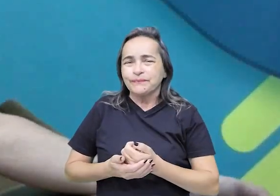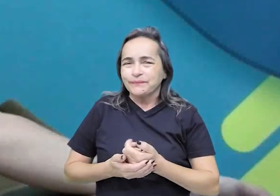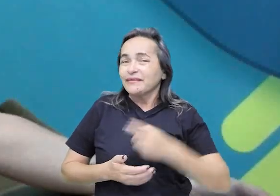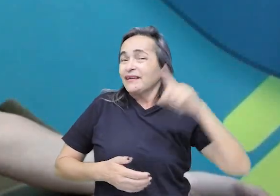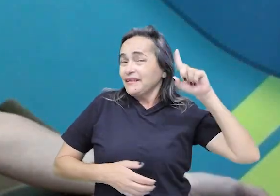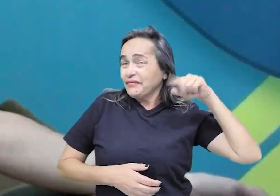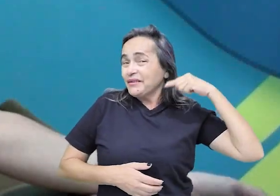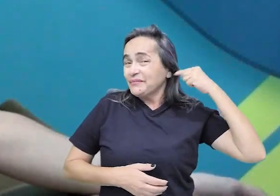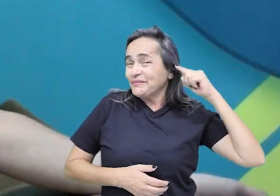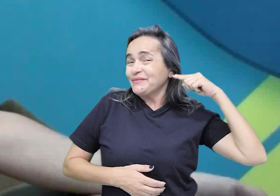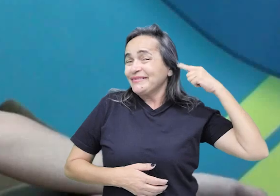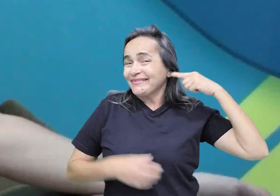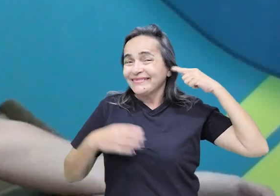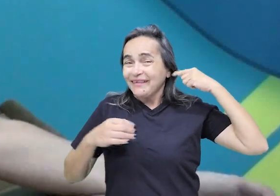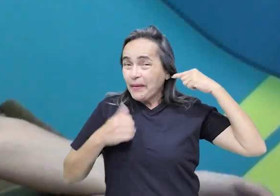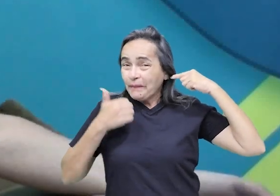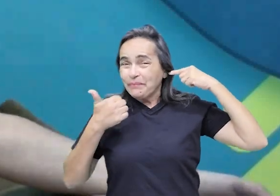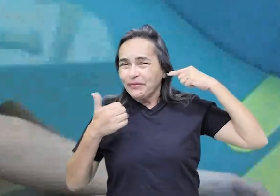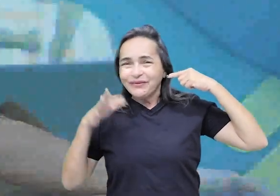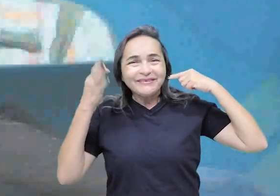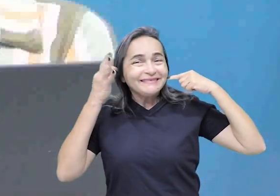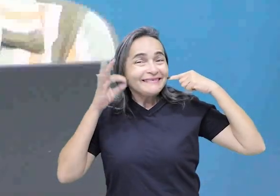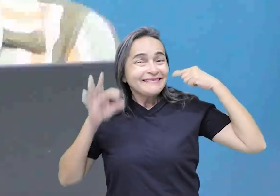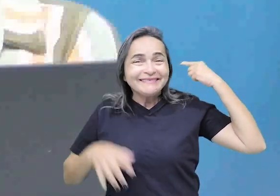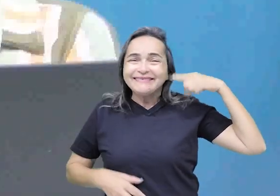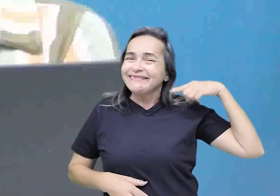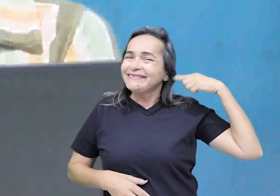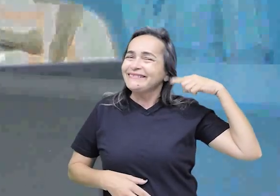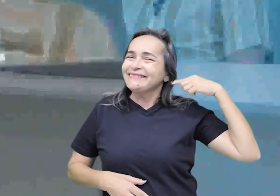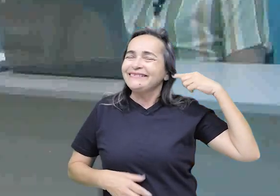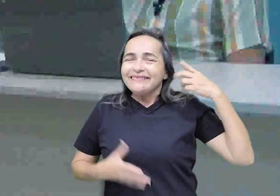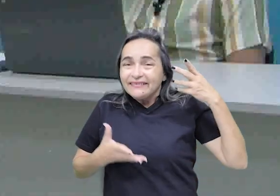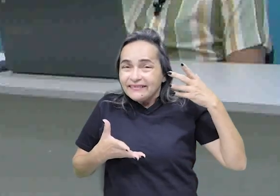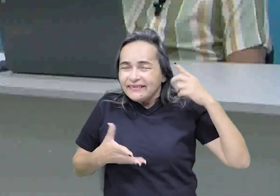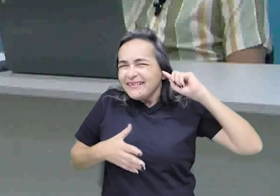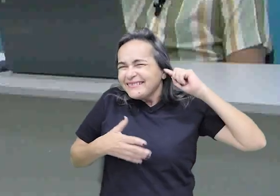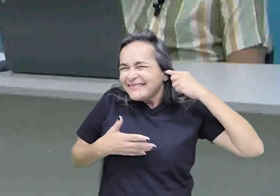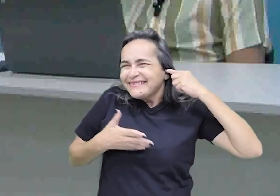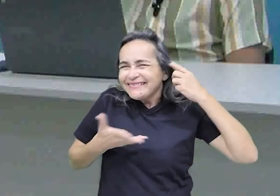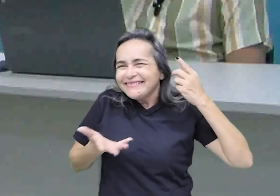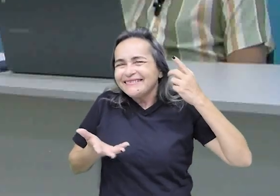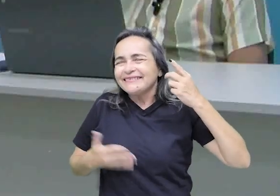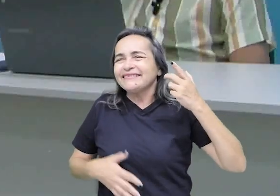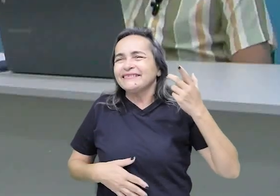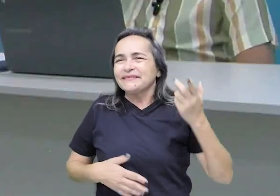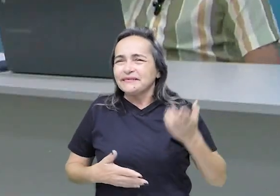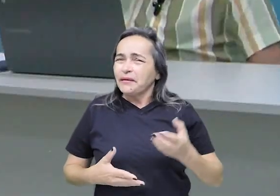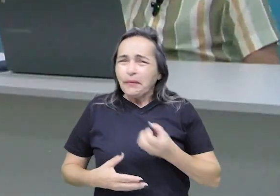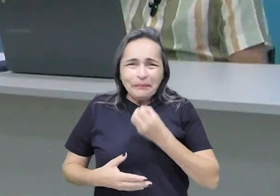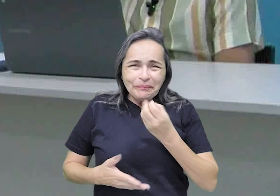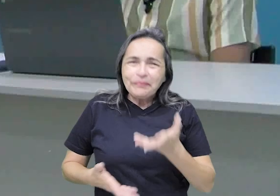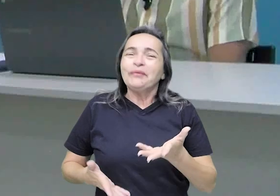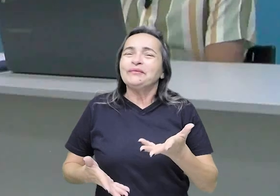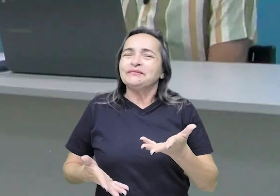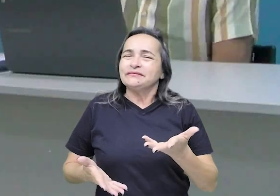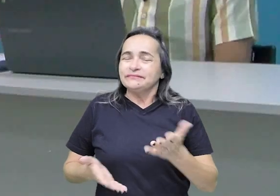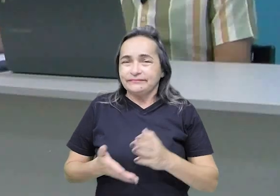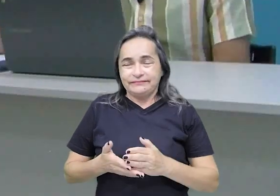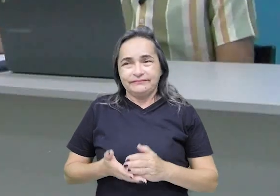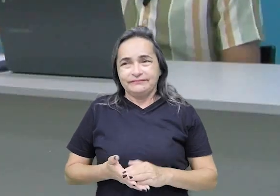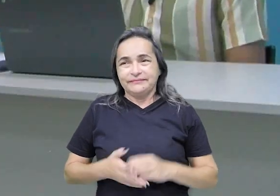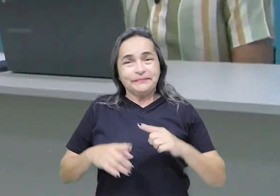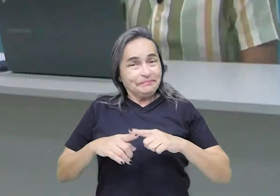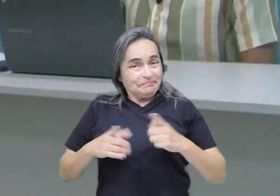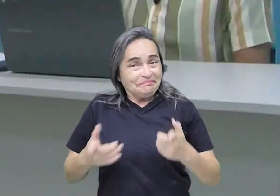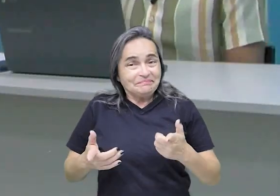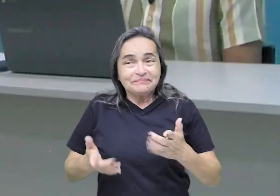vixi, e é bom, né, cutucar, tem uma hora que dá assim uma coisinha, tem a ver com aquela, você até já